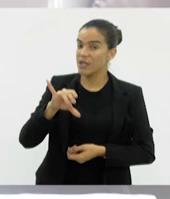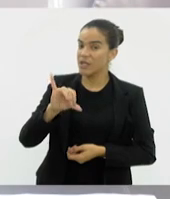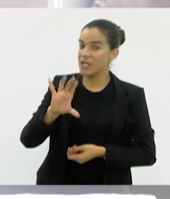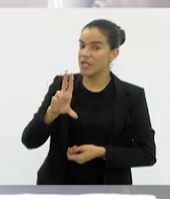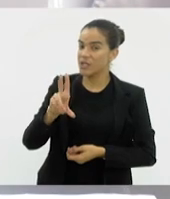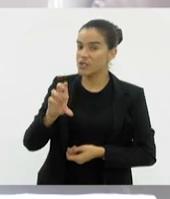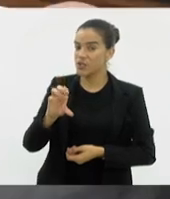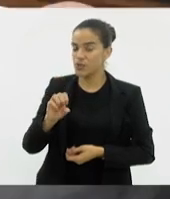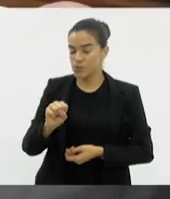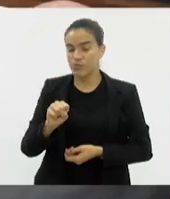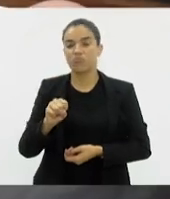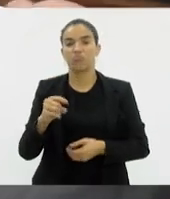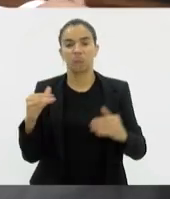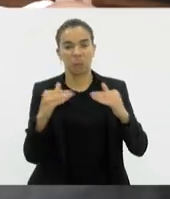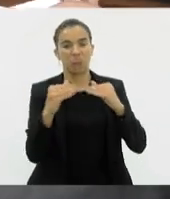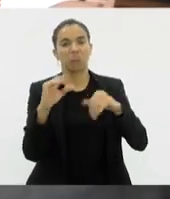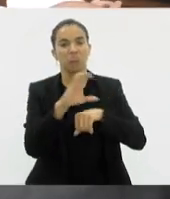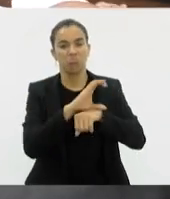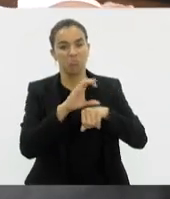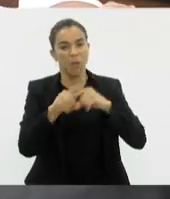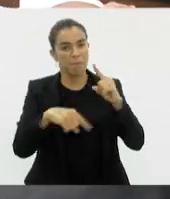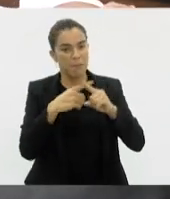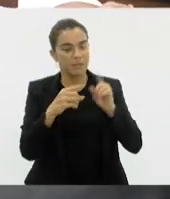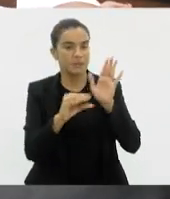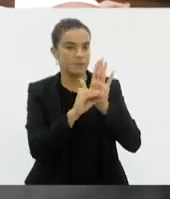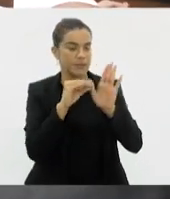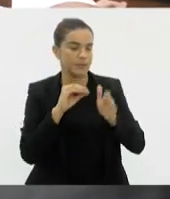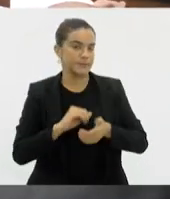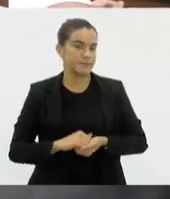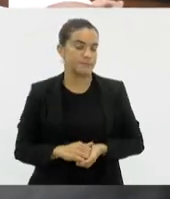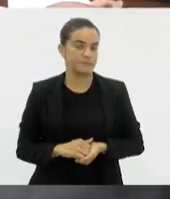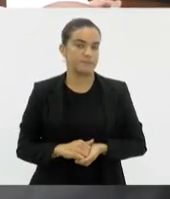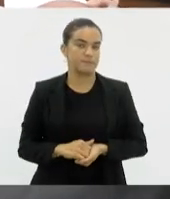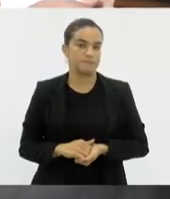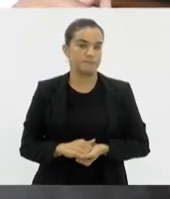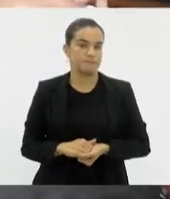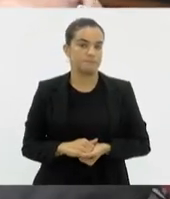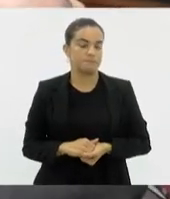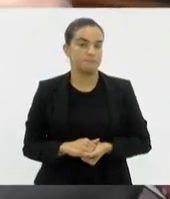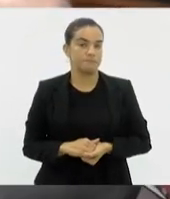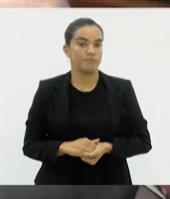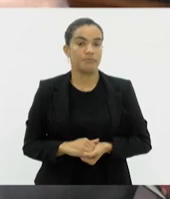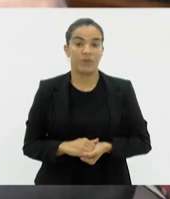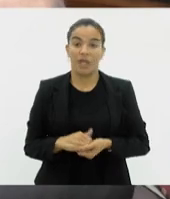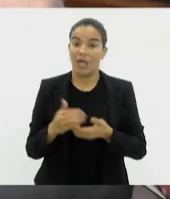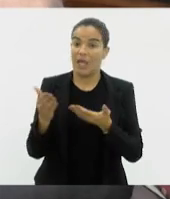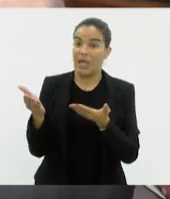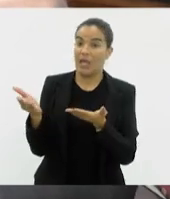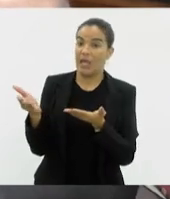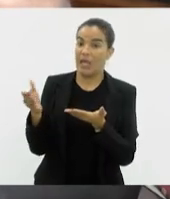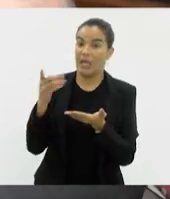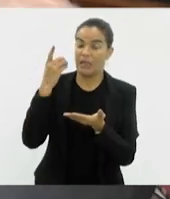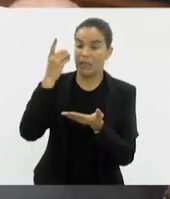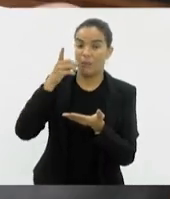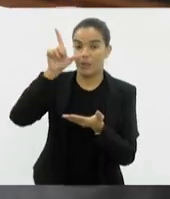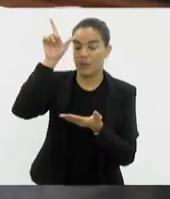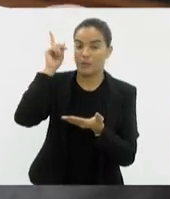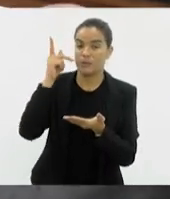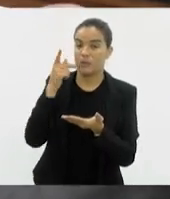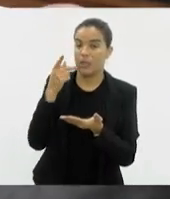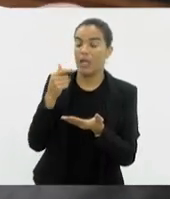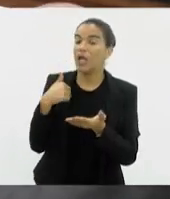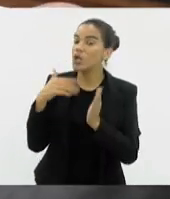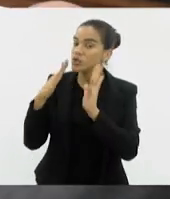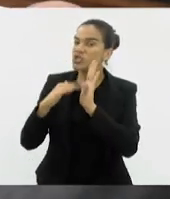Parecer pela constitucionalidade com emendas. É esse que está no... Que tá no... É esse, eu retirei